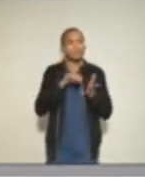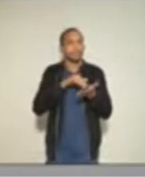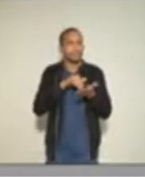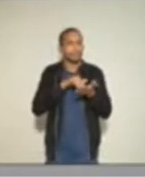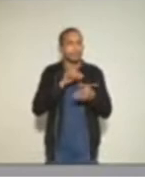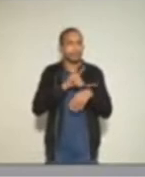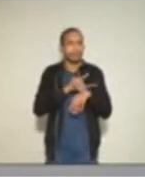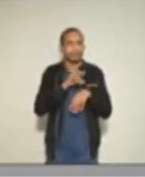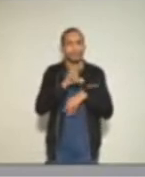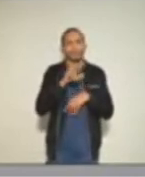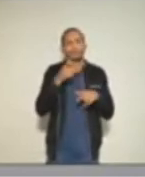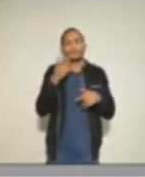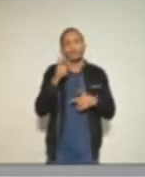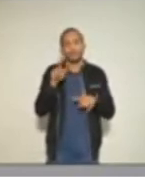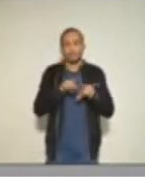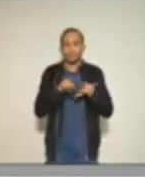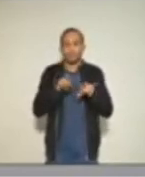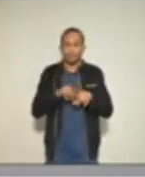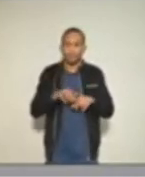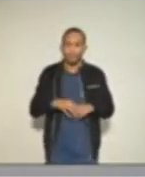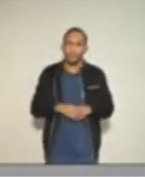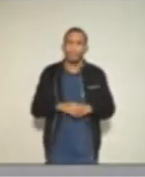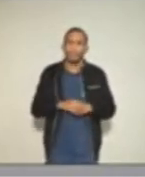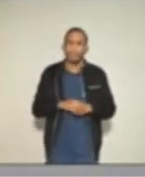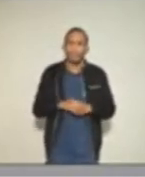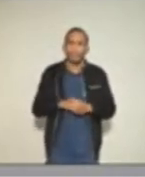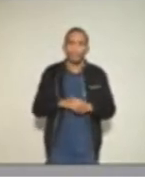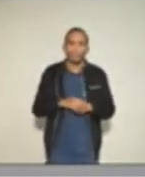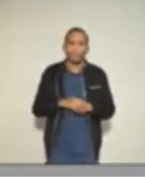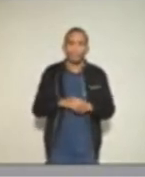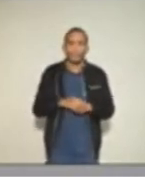Naves, o Guilherme Amorim também, que são